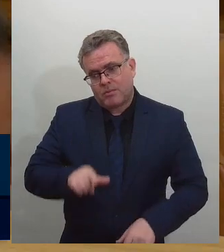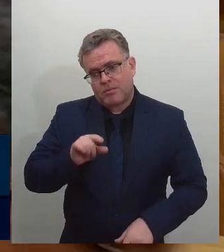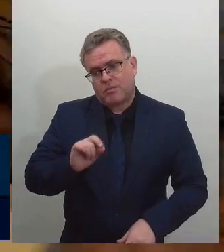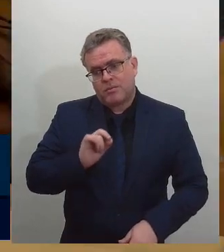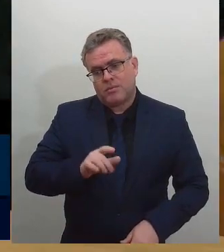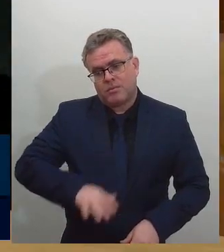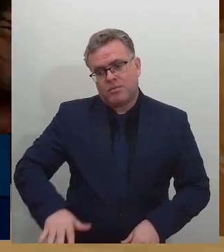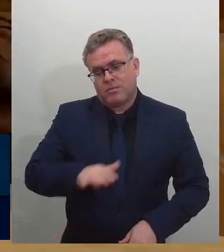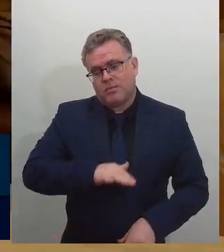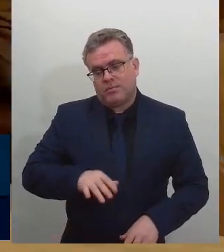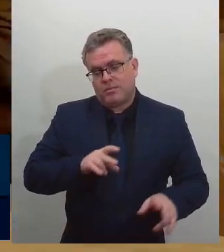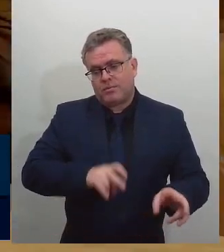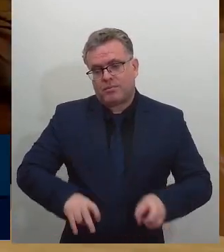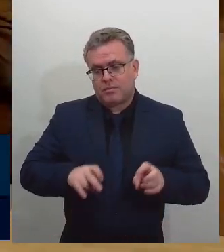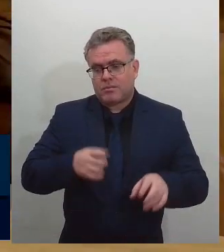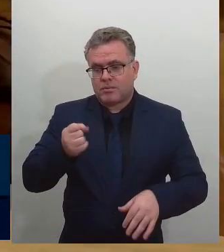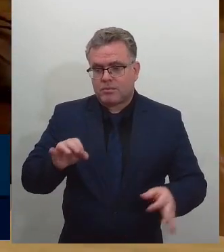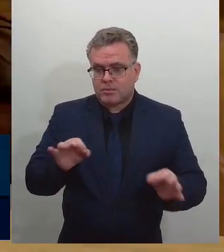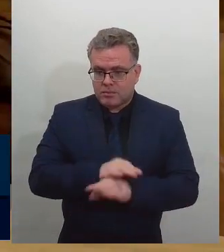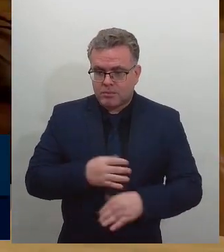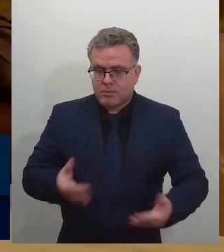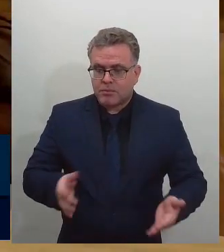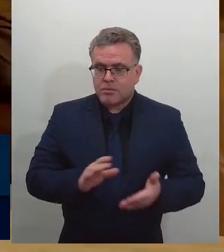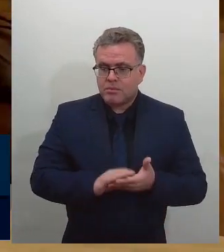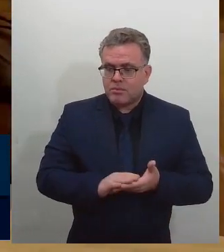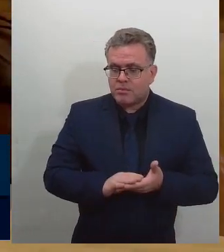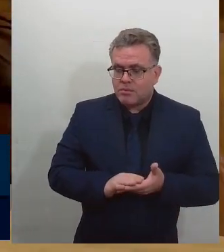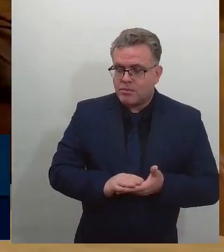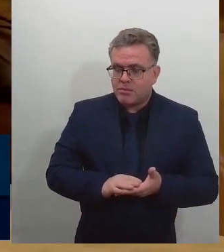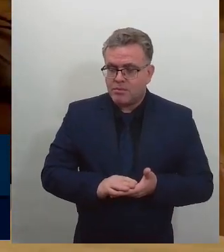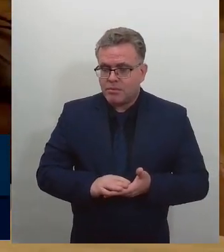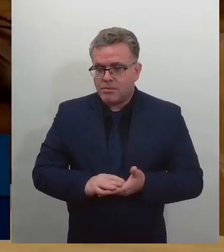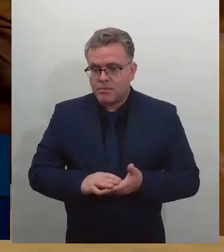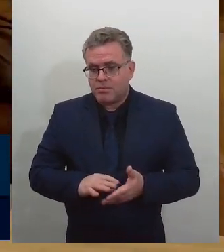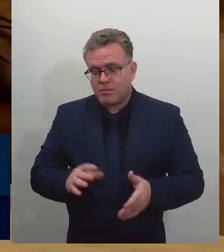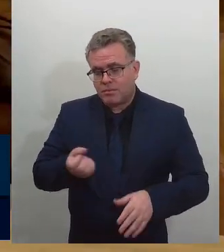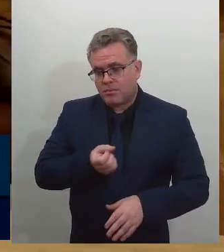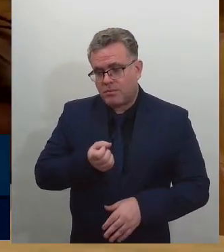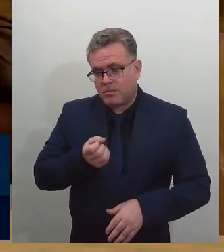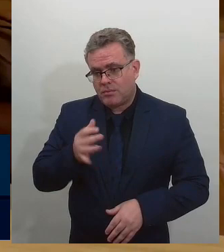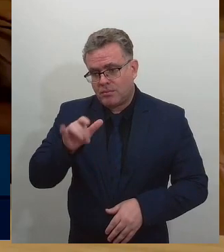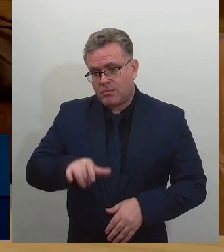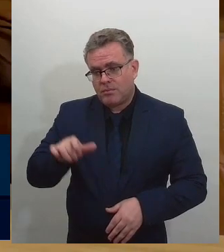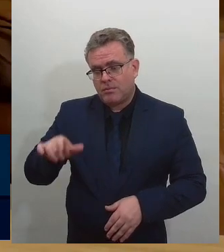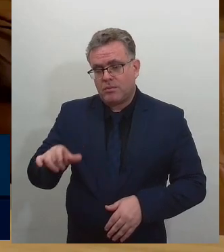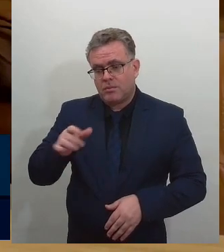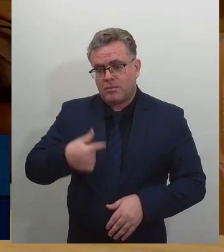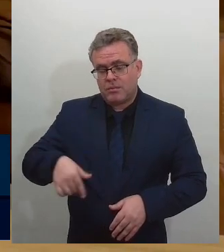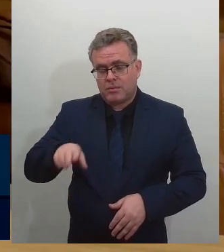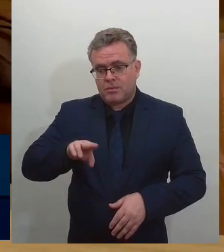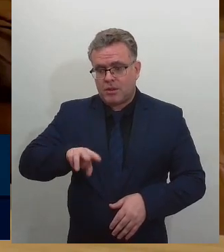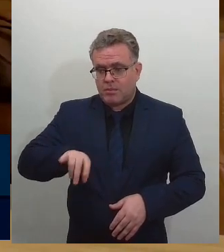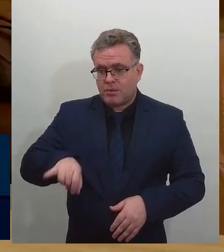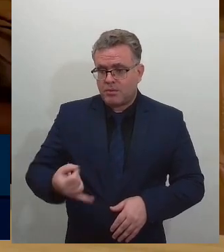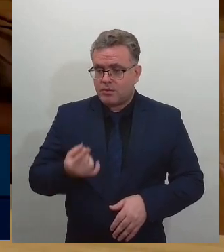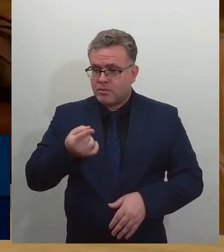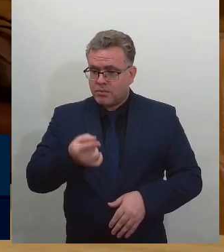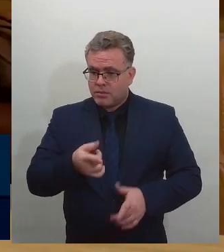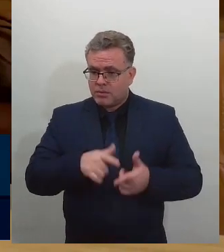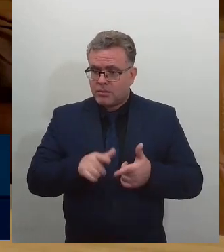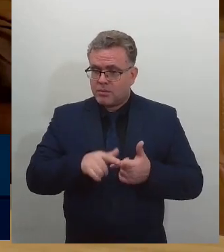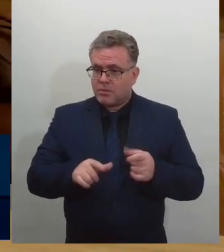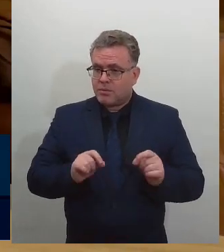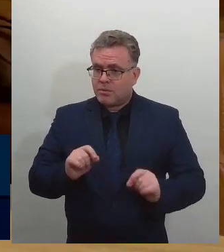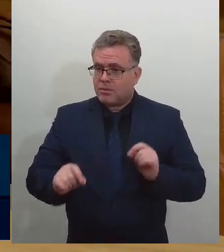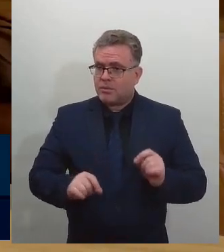sergipano, porque muitos deles se utilizam dessa problemática para agariar